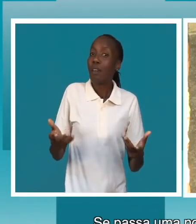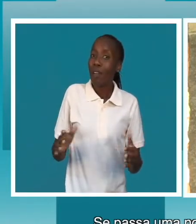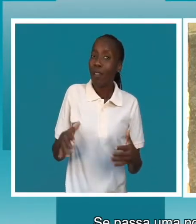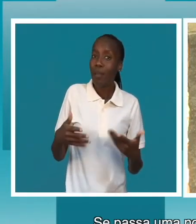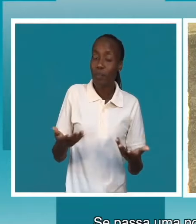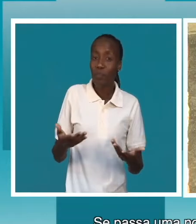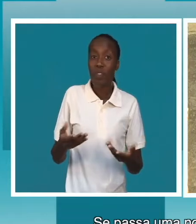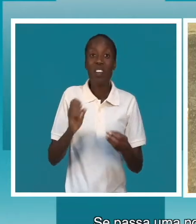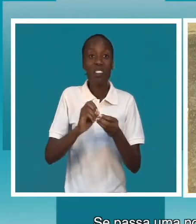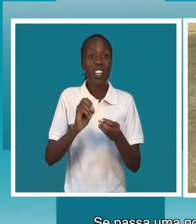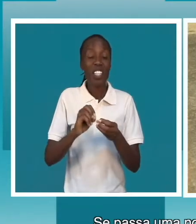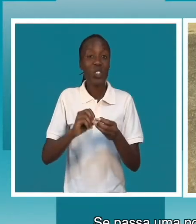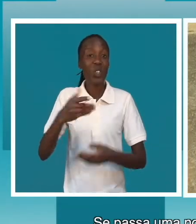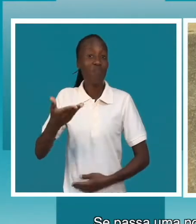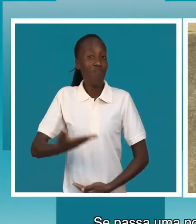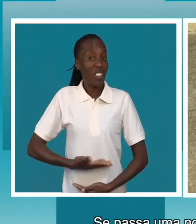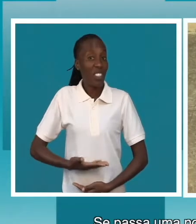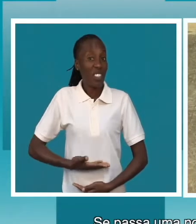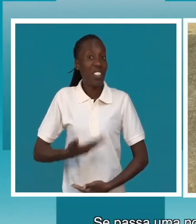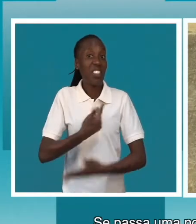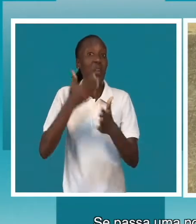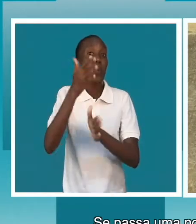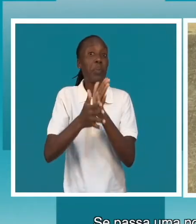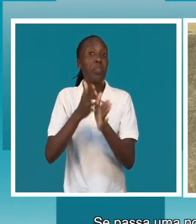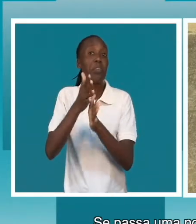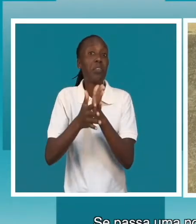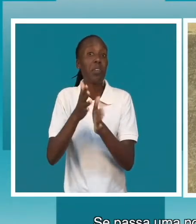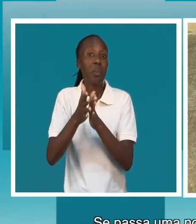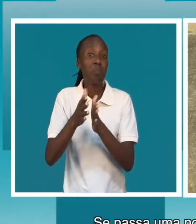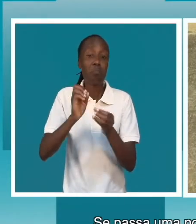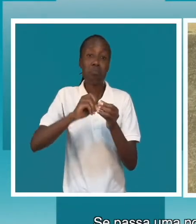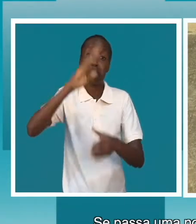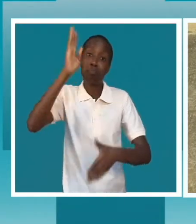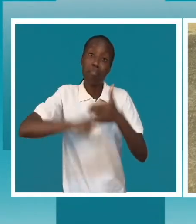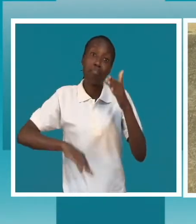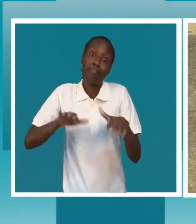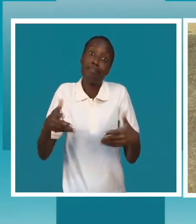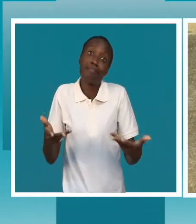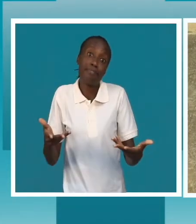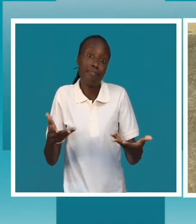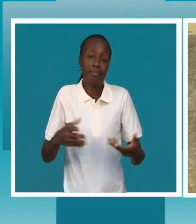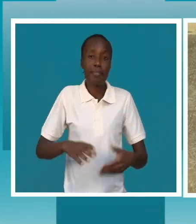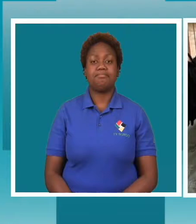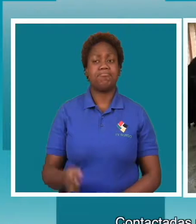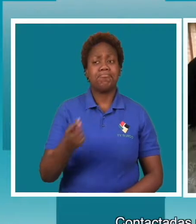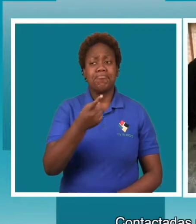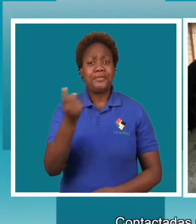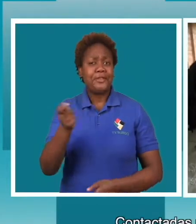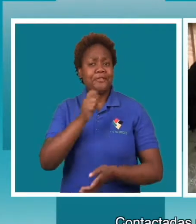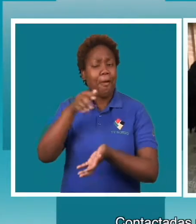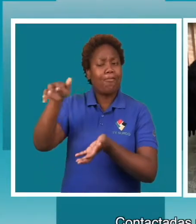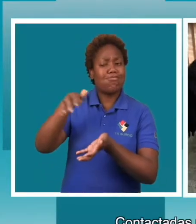a da notícia nem o adicional passa assim com tati pela nossa